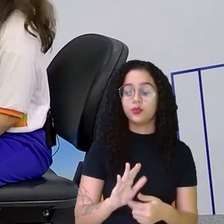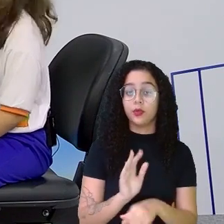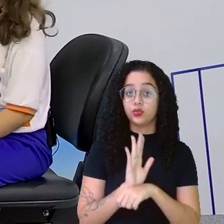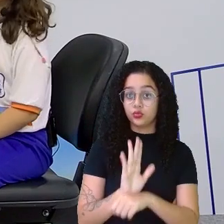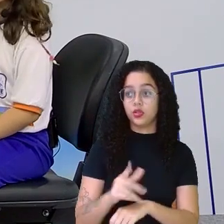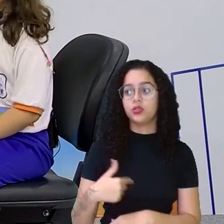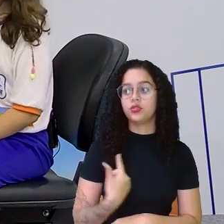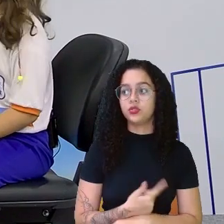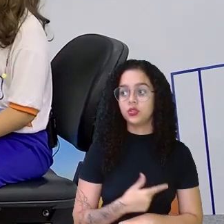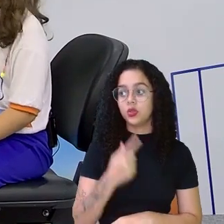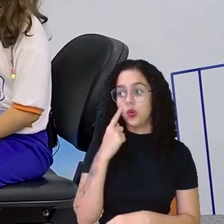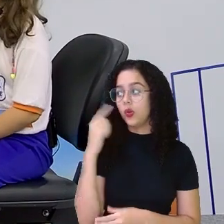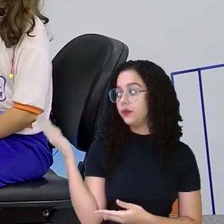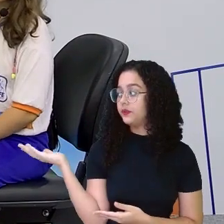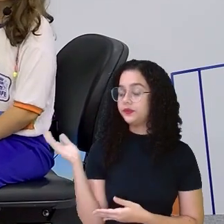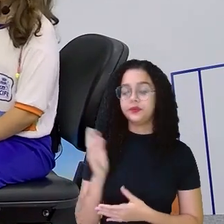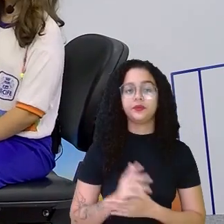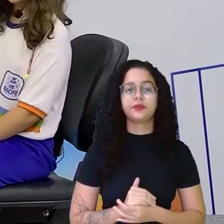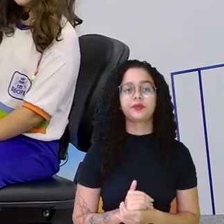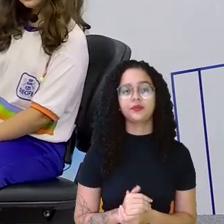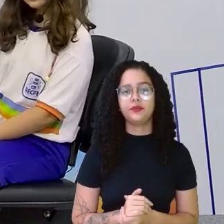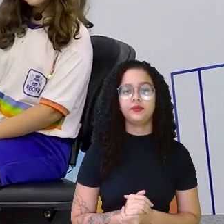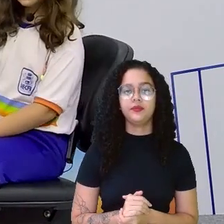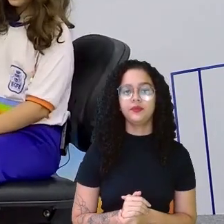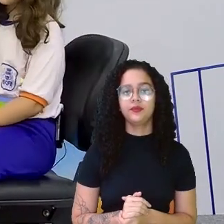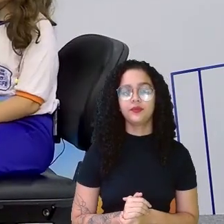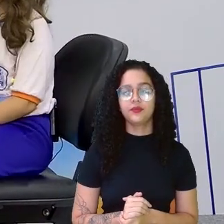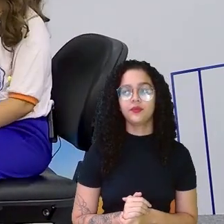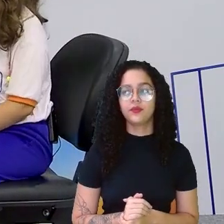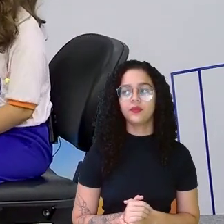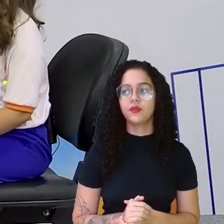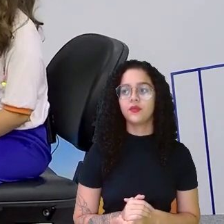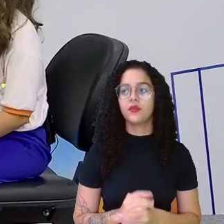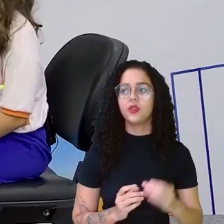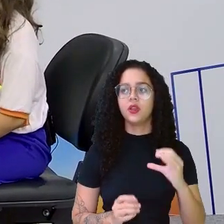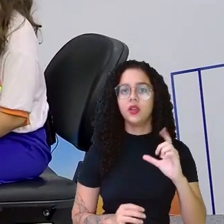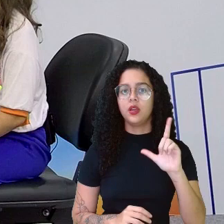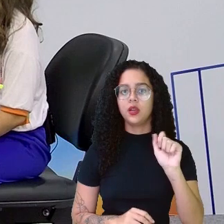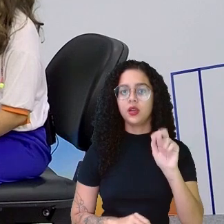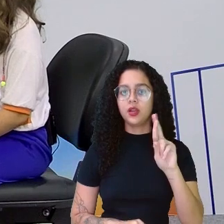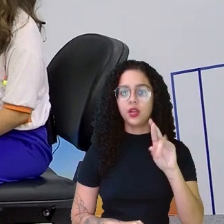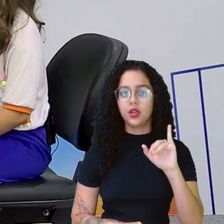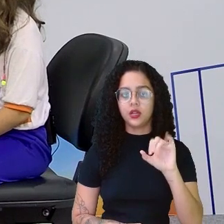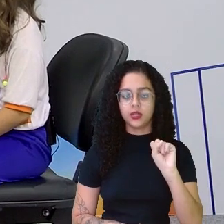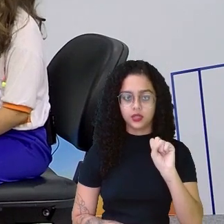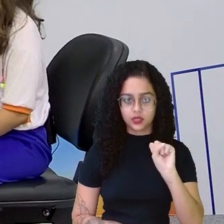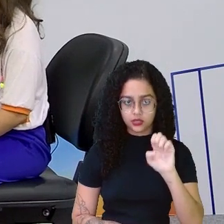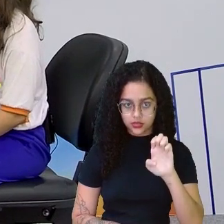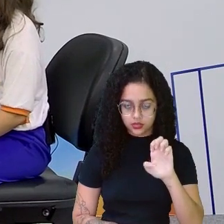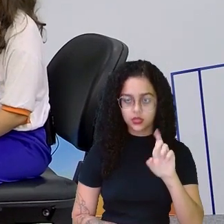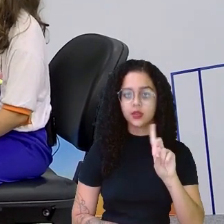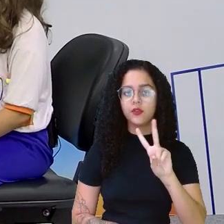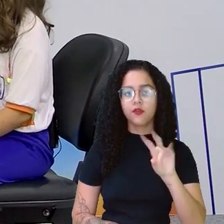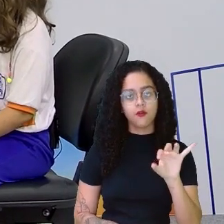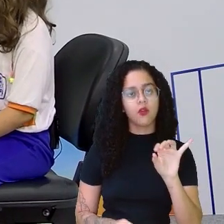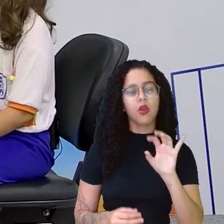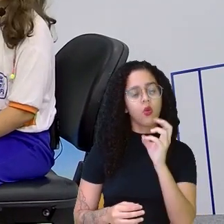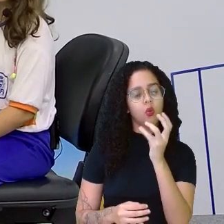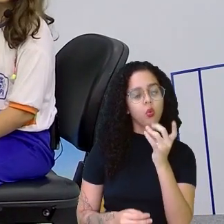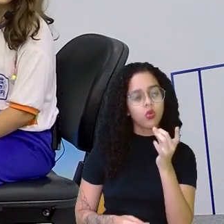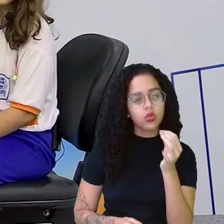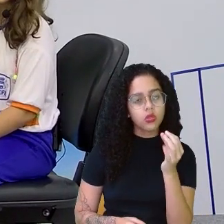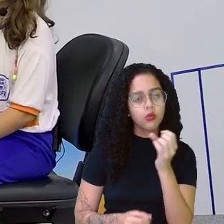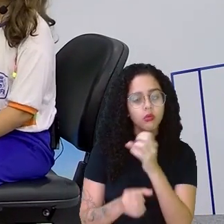ó. Eu trouxe, ó, os palitinhos, que Clarice agora vai falar a palavra devagarzinho. E, ó, para